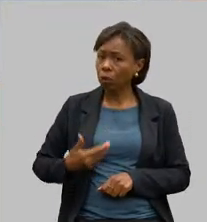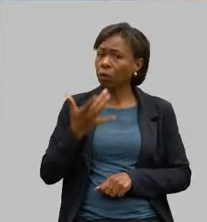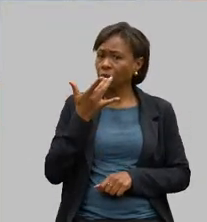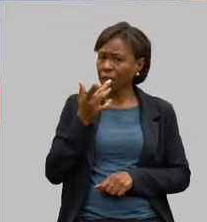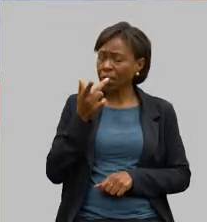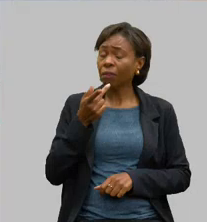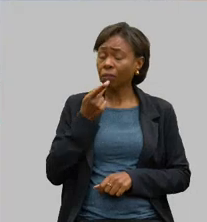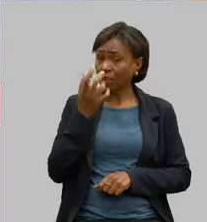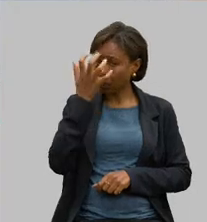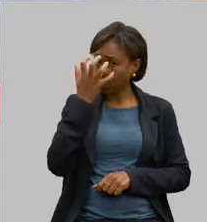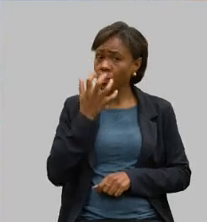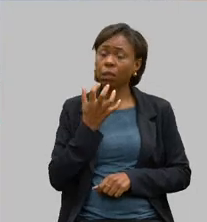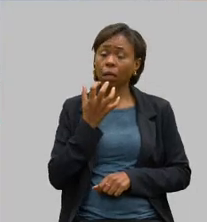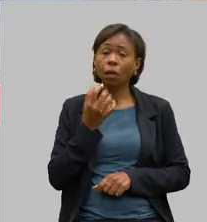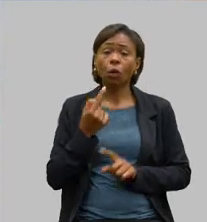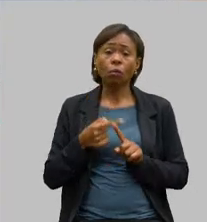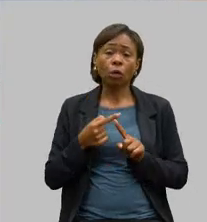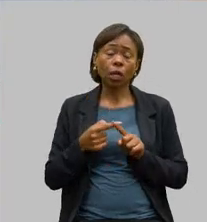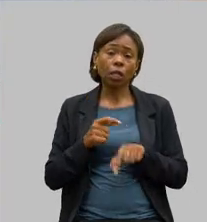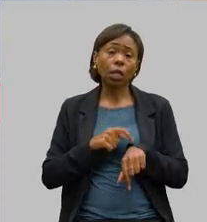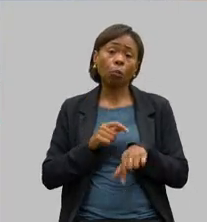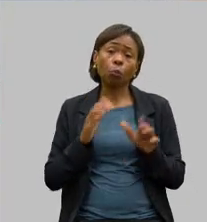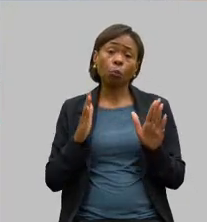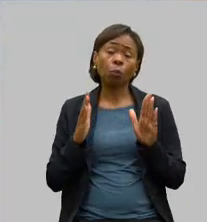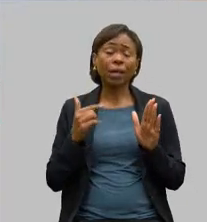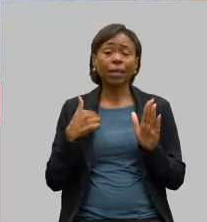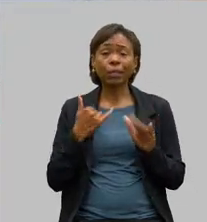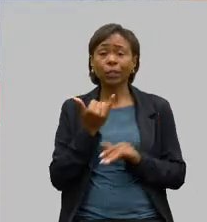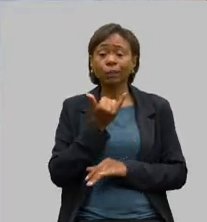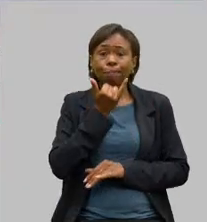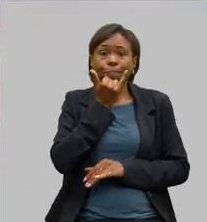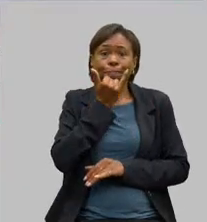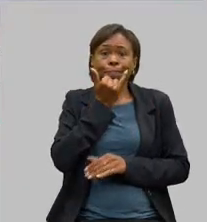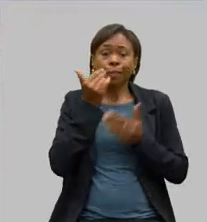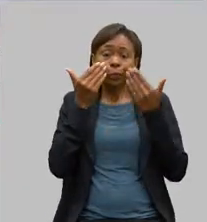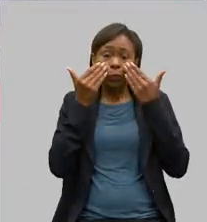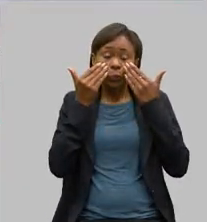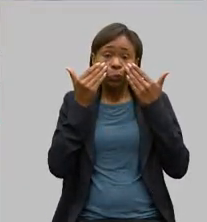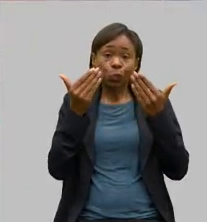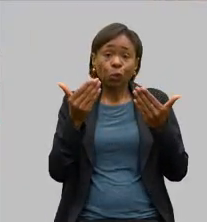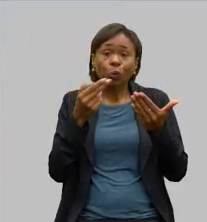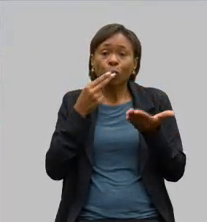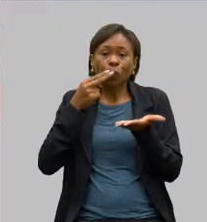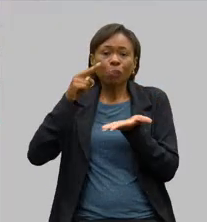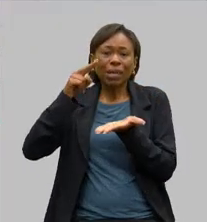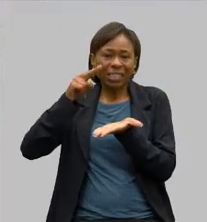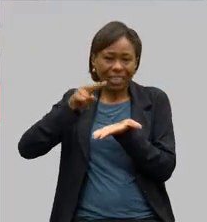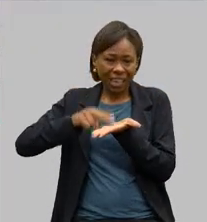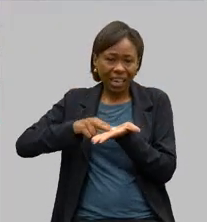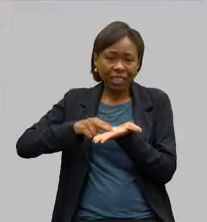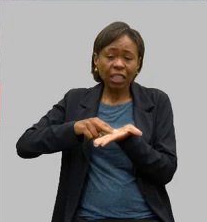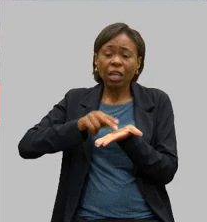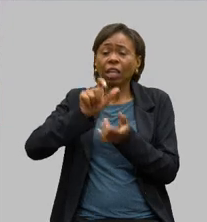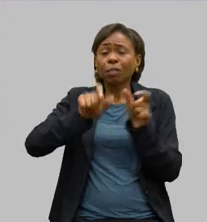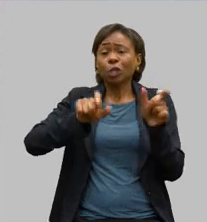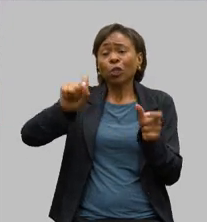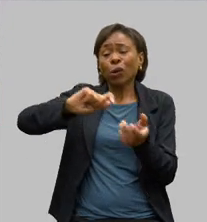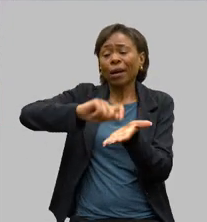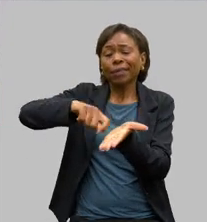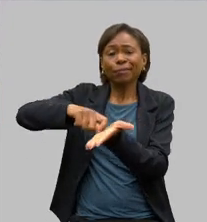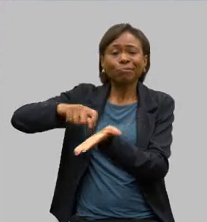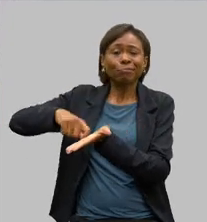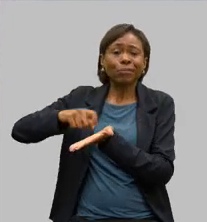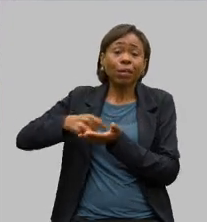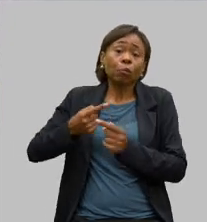eh teve momento que eu tive que pedir desculpa pública por uma carta pedi todo mundo para assinar porque simplesmente os nós